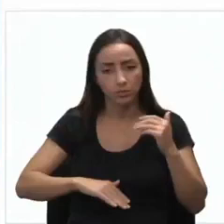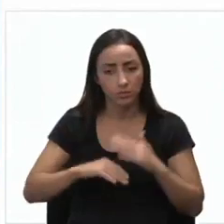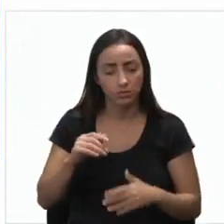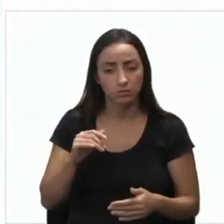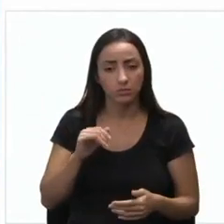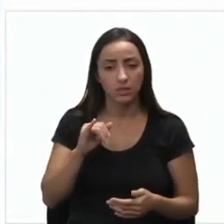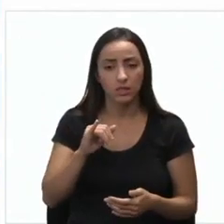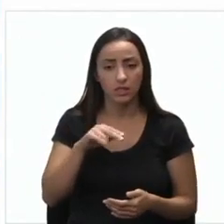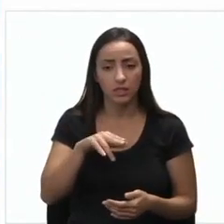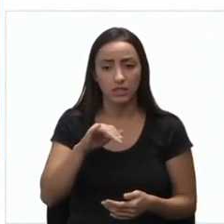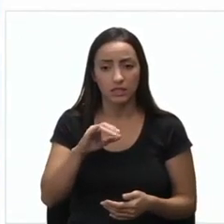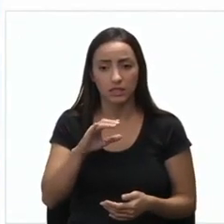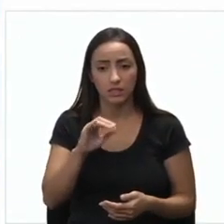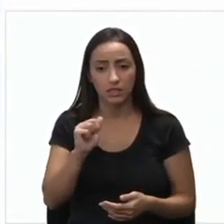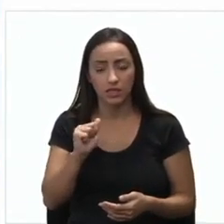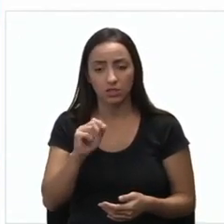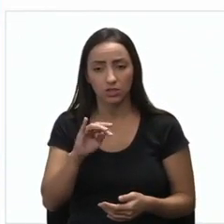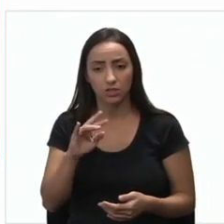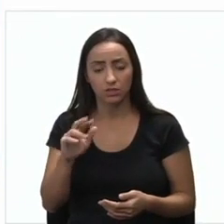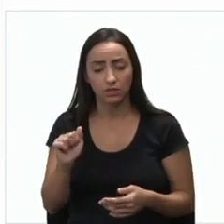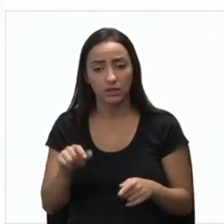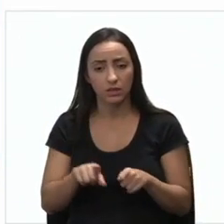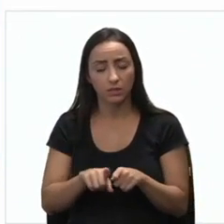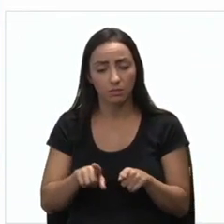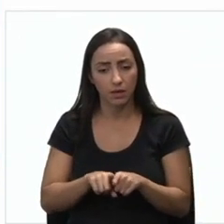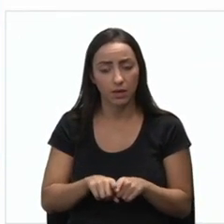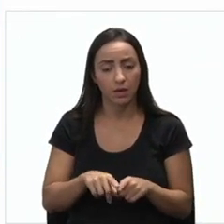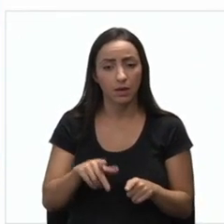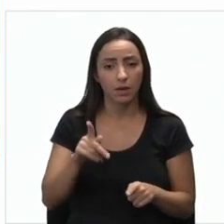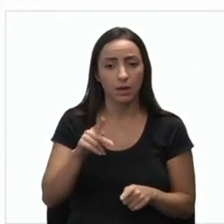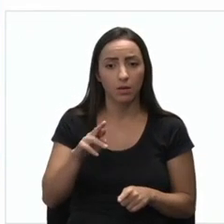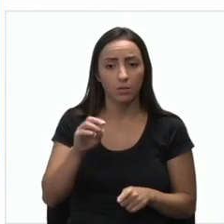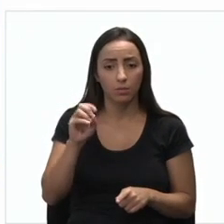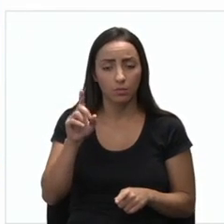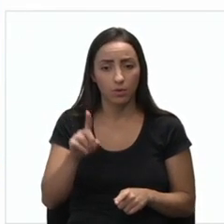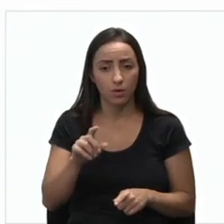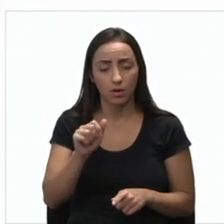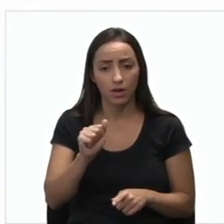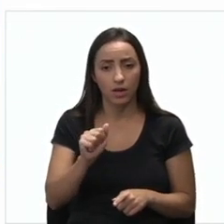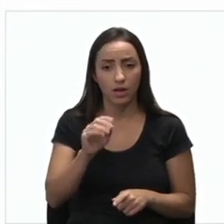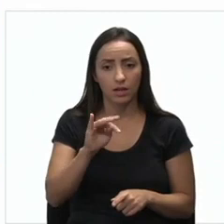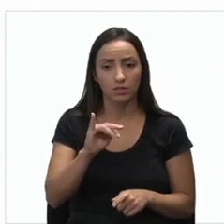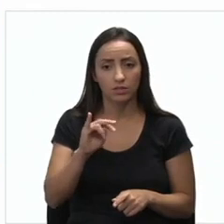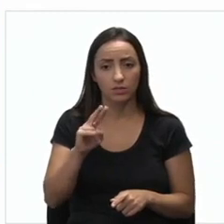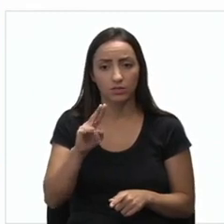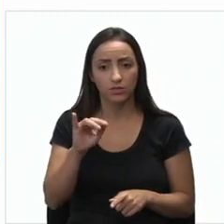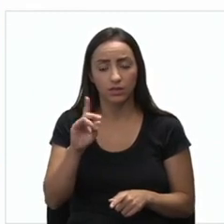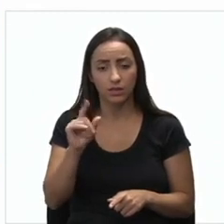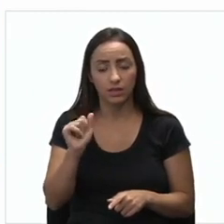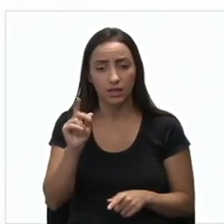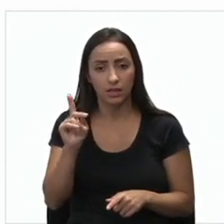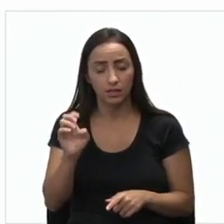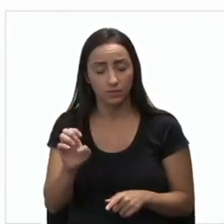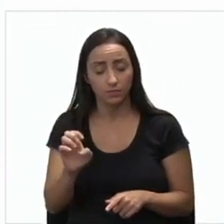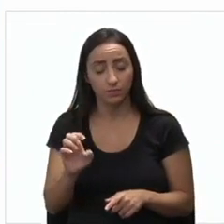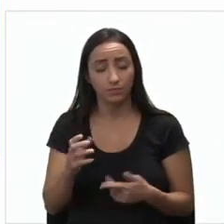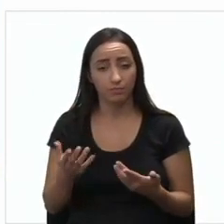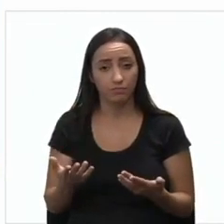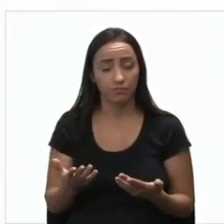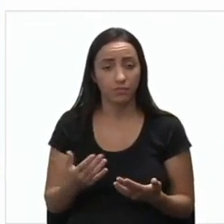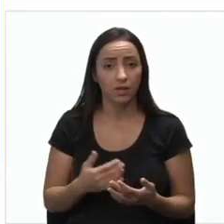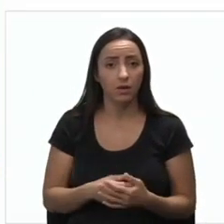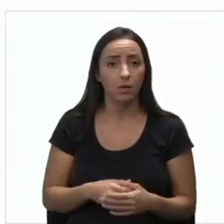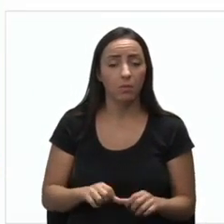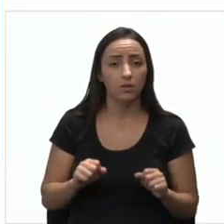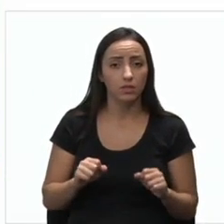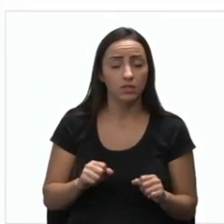a iniciativa e a proatividade. Então, pode ser que a Débora realmente tenha ido à cozinha conversar com a nutricionista,